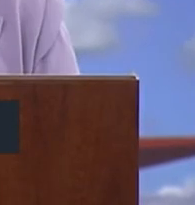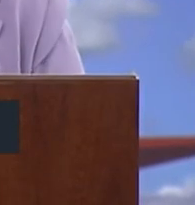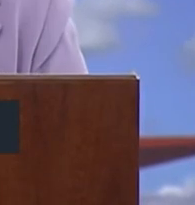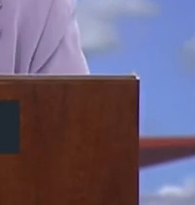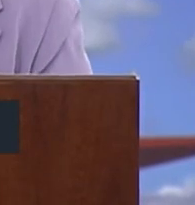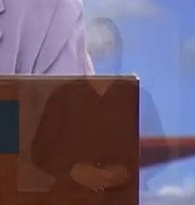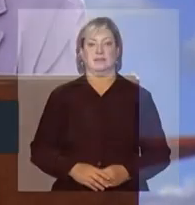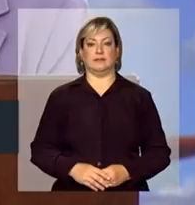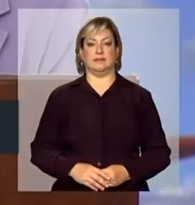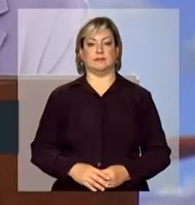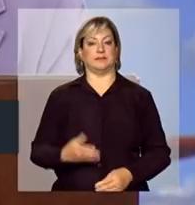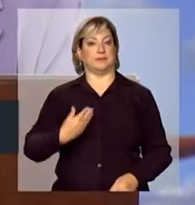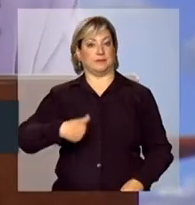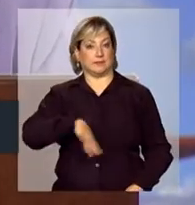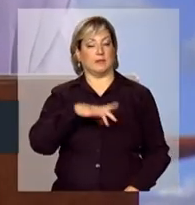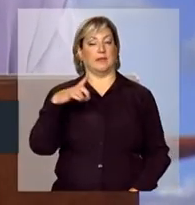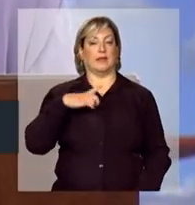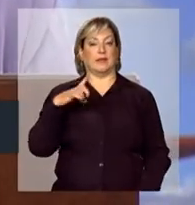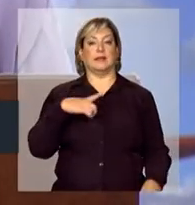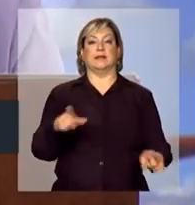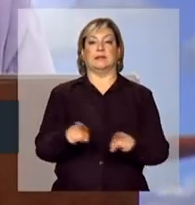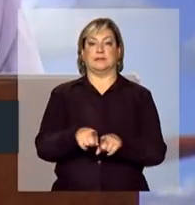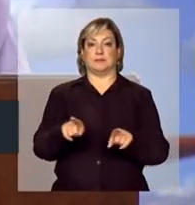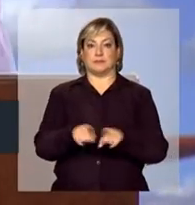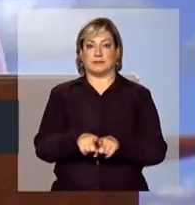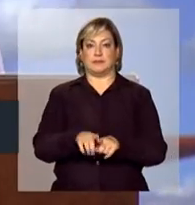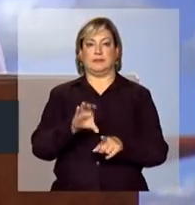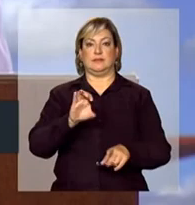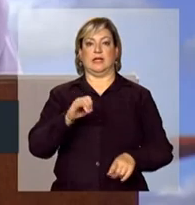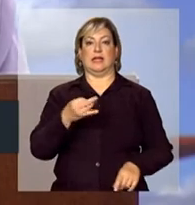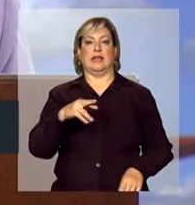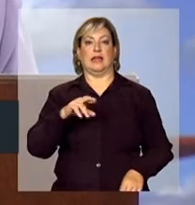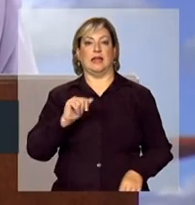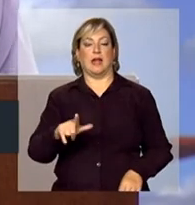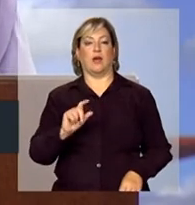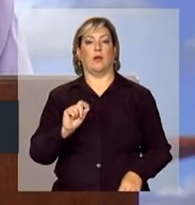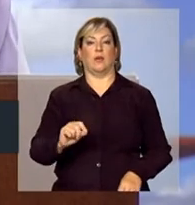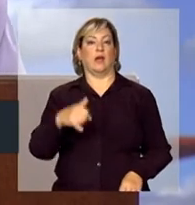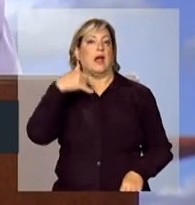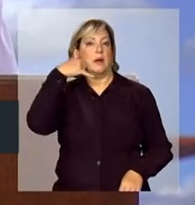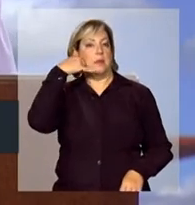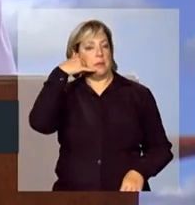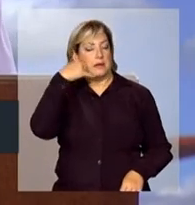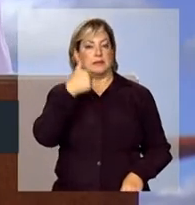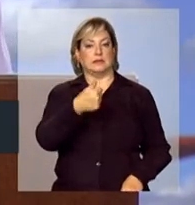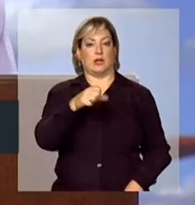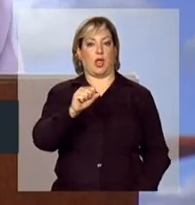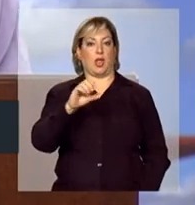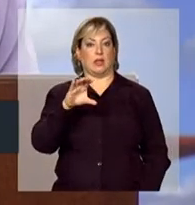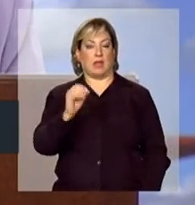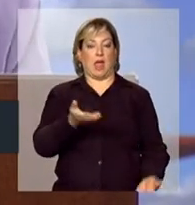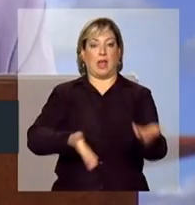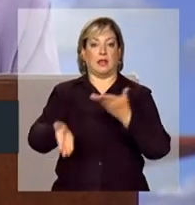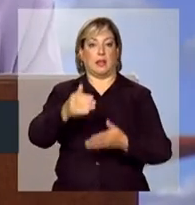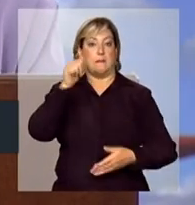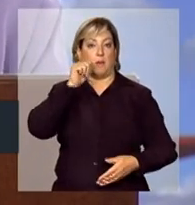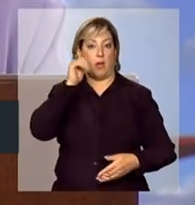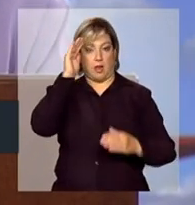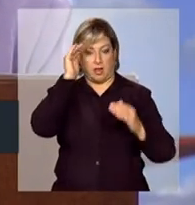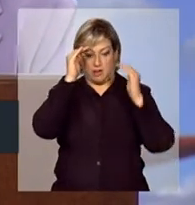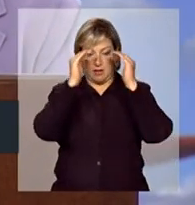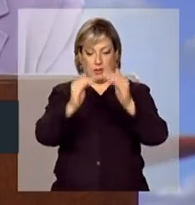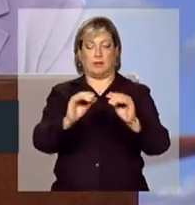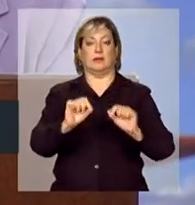e contamos ainda com a Central de Atendimento à Mulher ligue 180 com pacto de enfrentamento